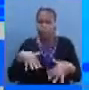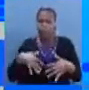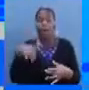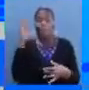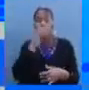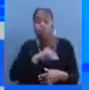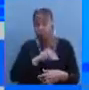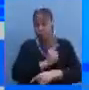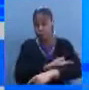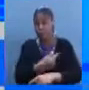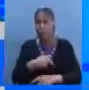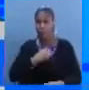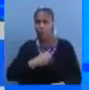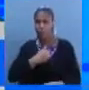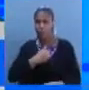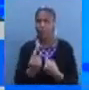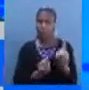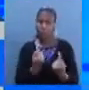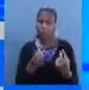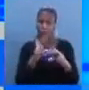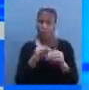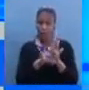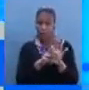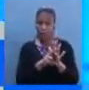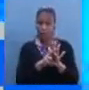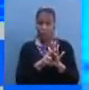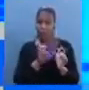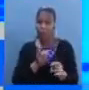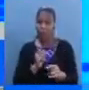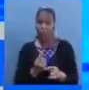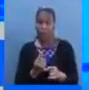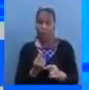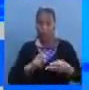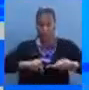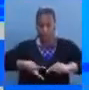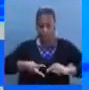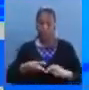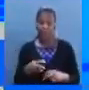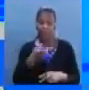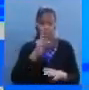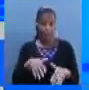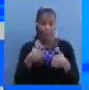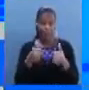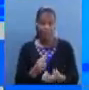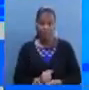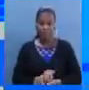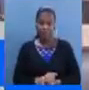de poder. Estão revoltadas com algumas regras exigidas pela Câmara Municipal da capital.